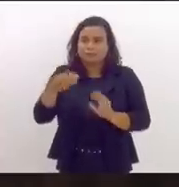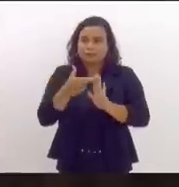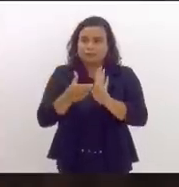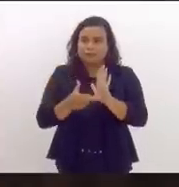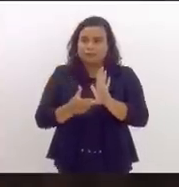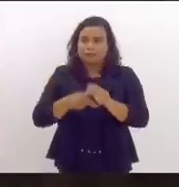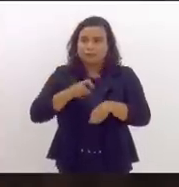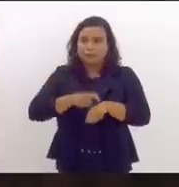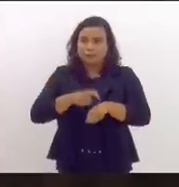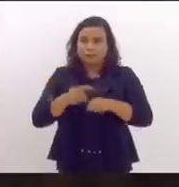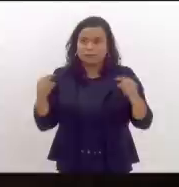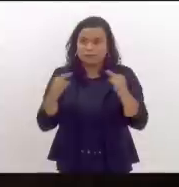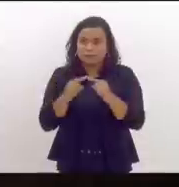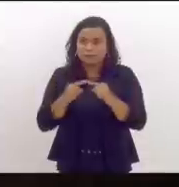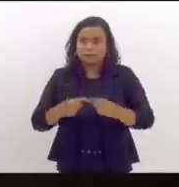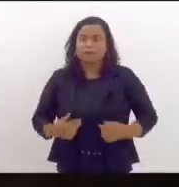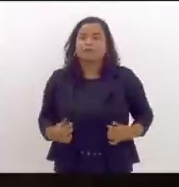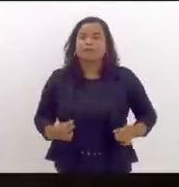mental